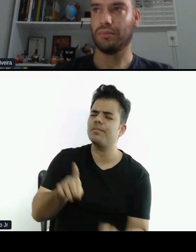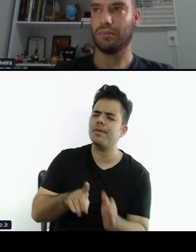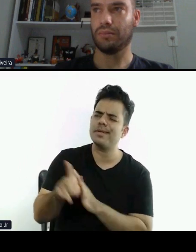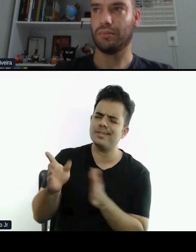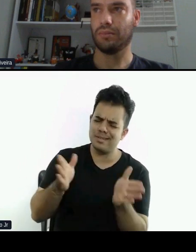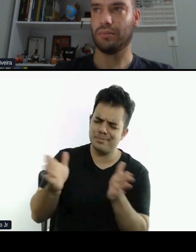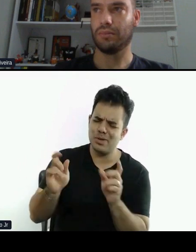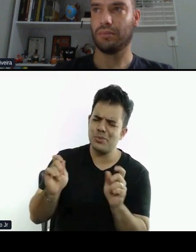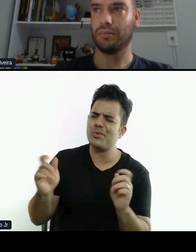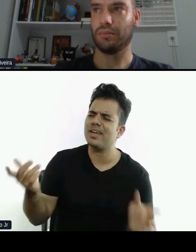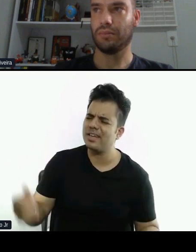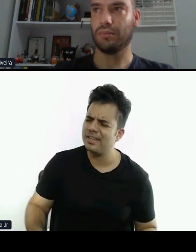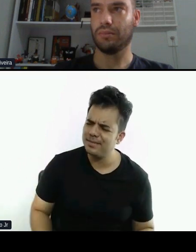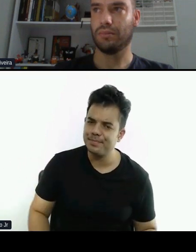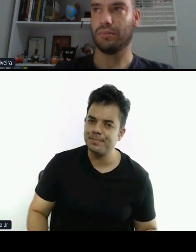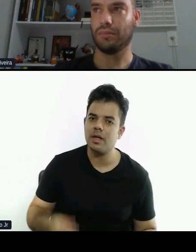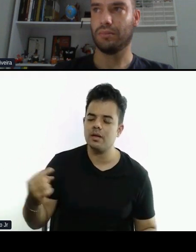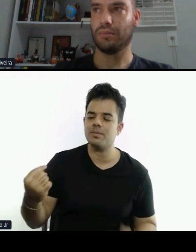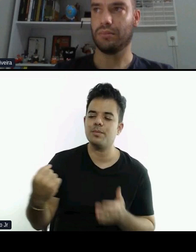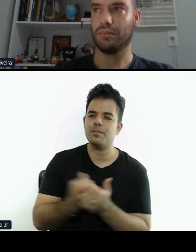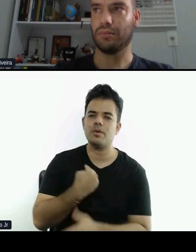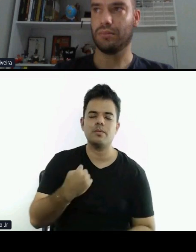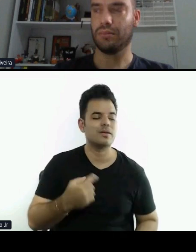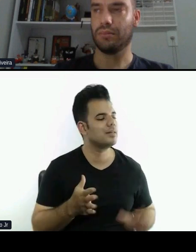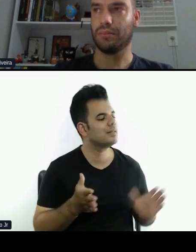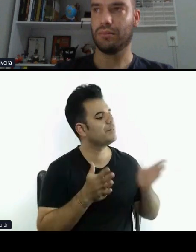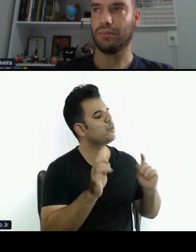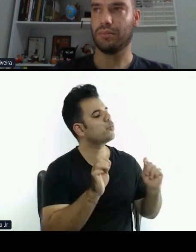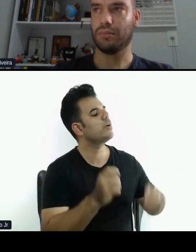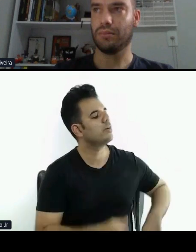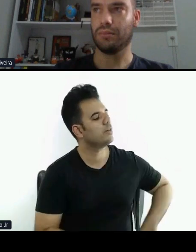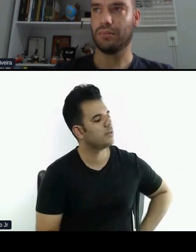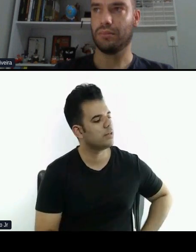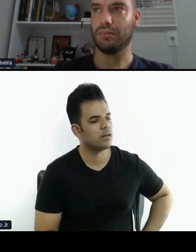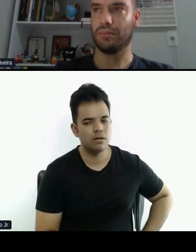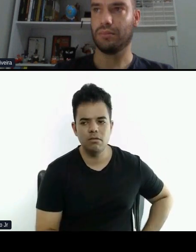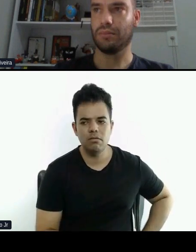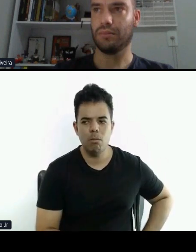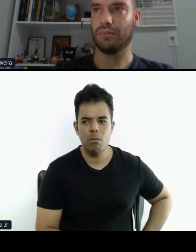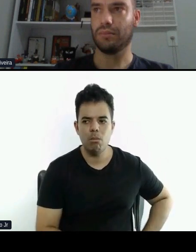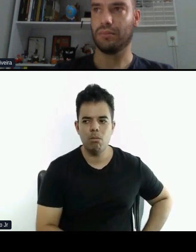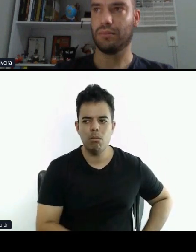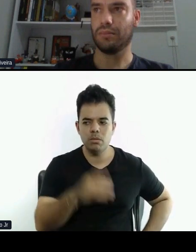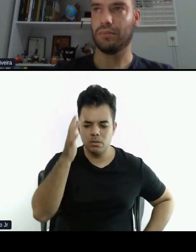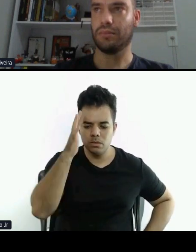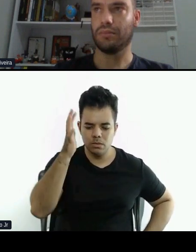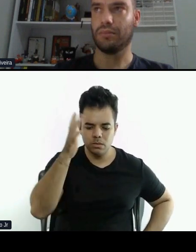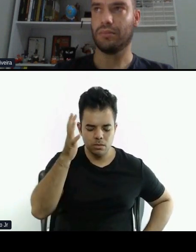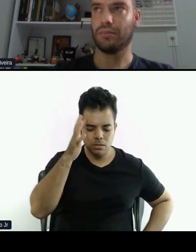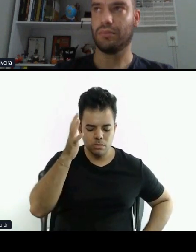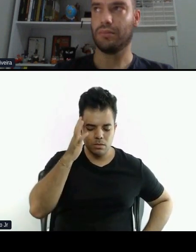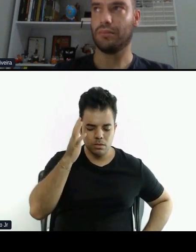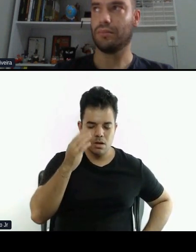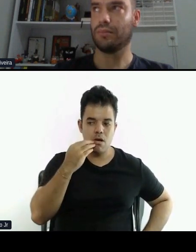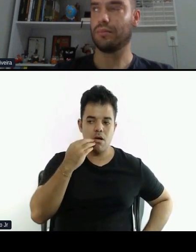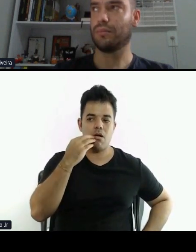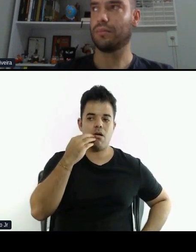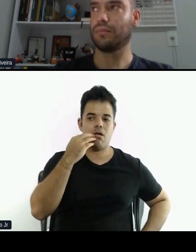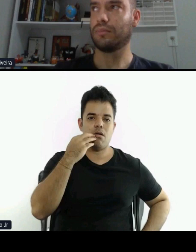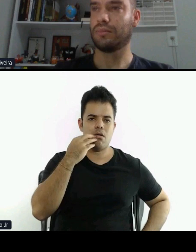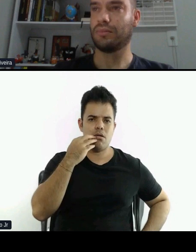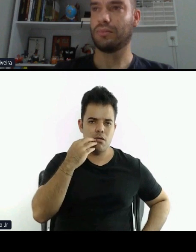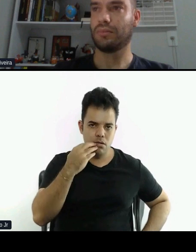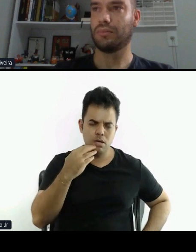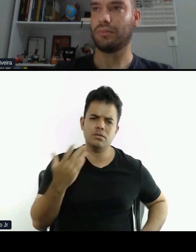a dia. Aí a primeira coisa ele me perguntou, mas o que é acessibilidade? Então, assim, esse foi um ponto também que me chamou a atenção, de fato, entender,